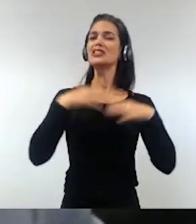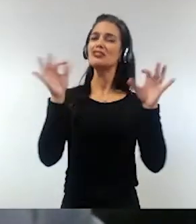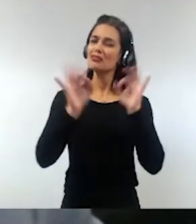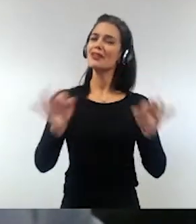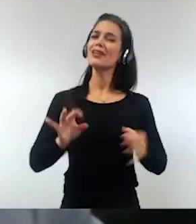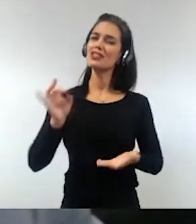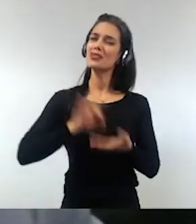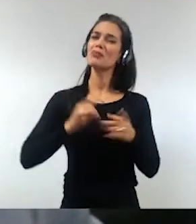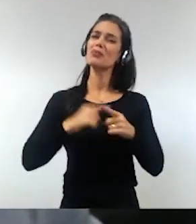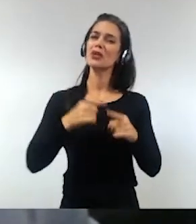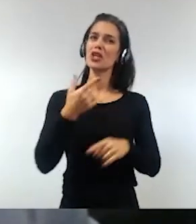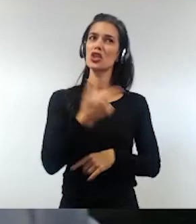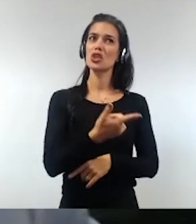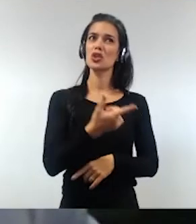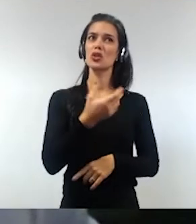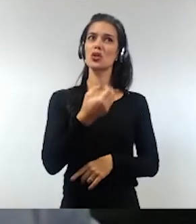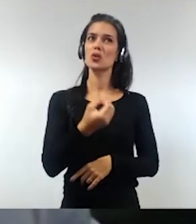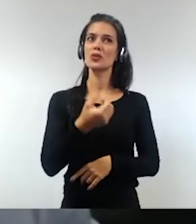porque em